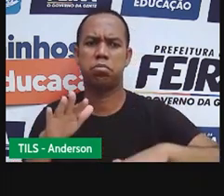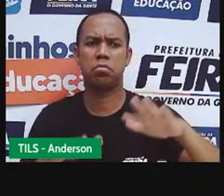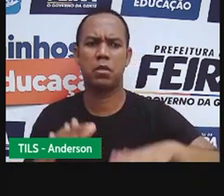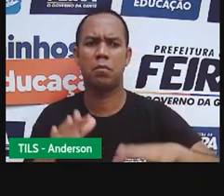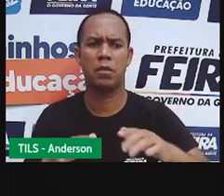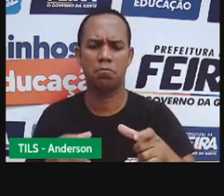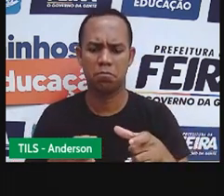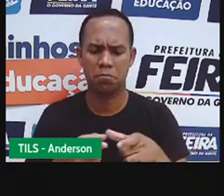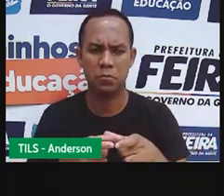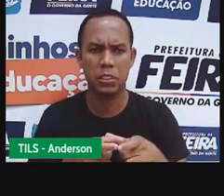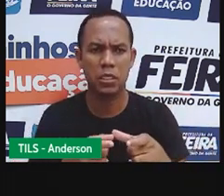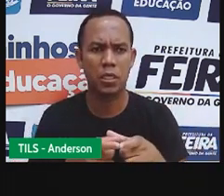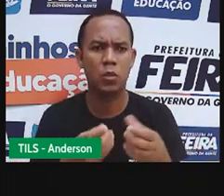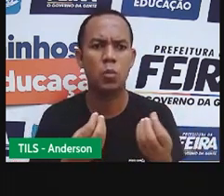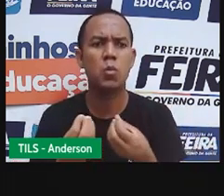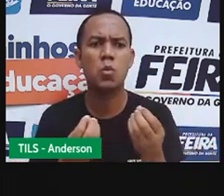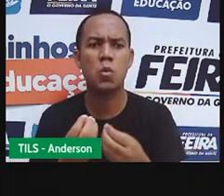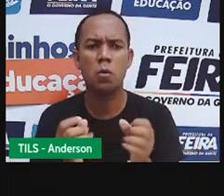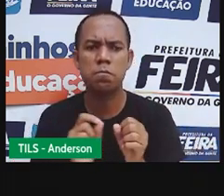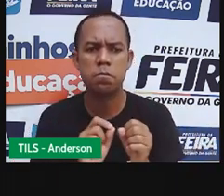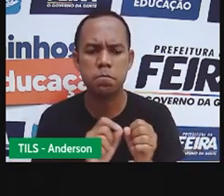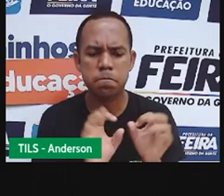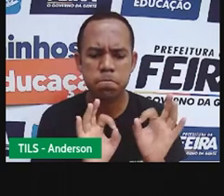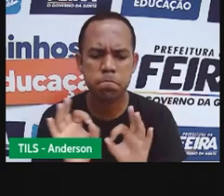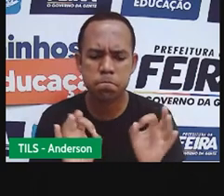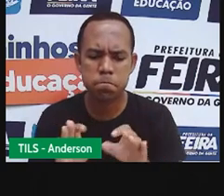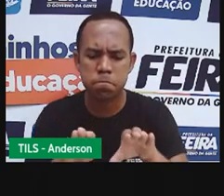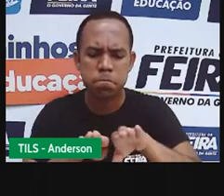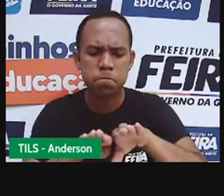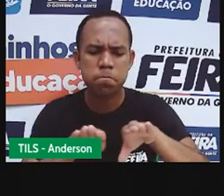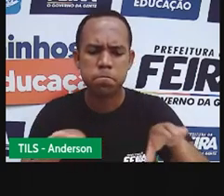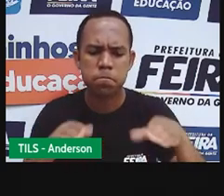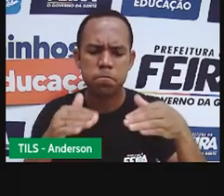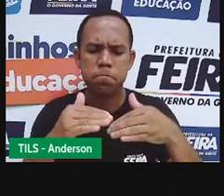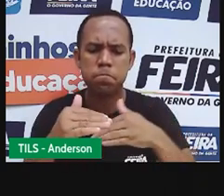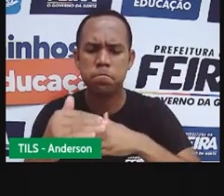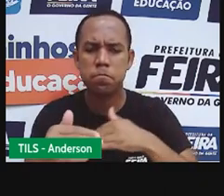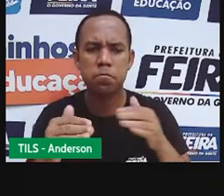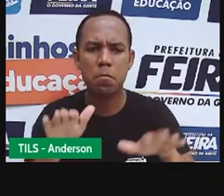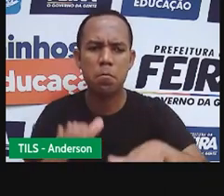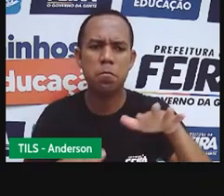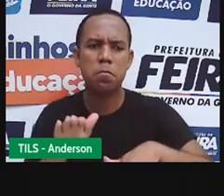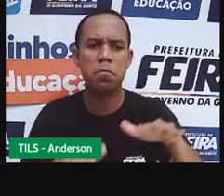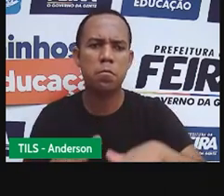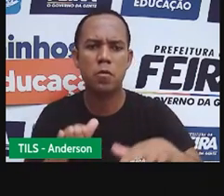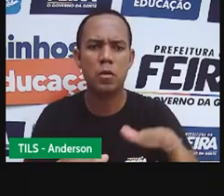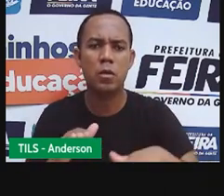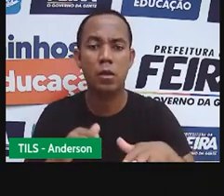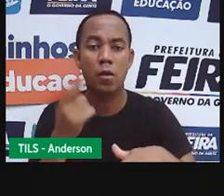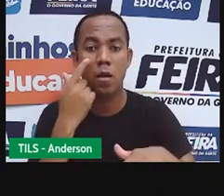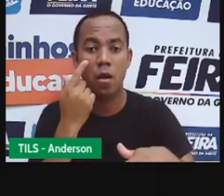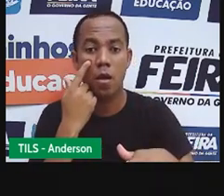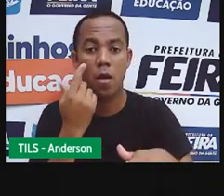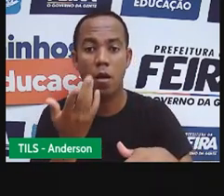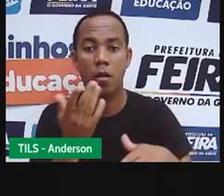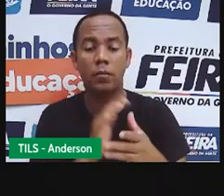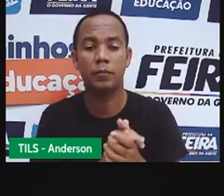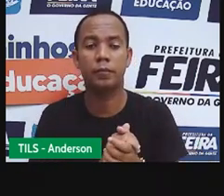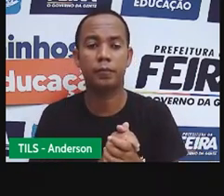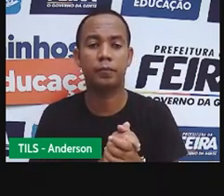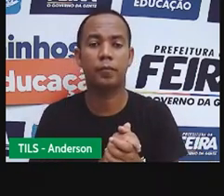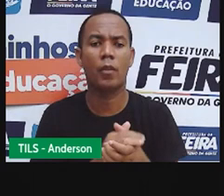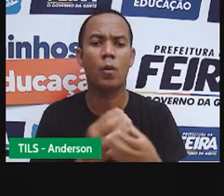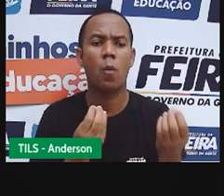tambor pequenininho, feito de madeira, com a pele de um animal esticada em cima, que se chama uai.